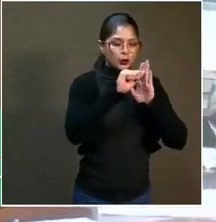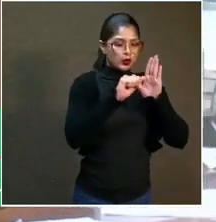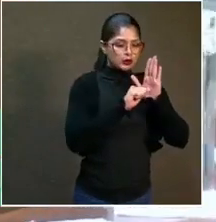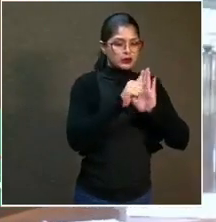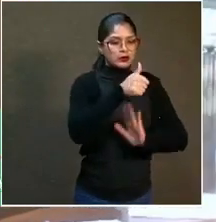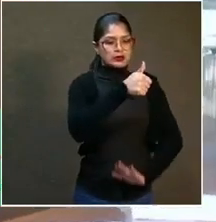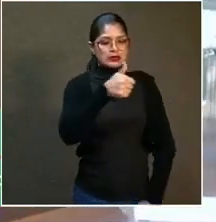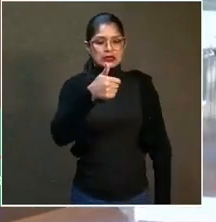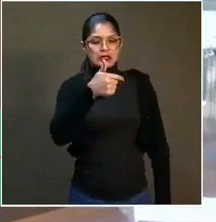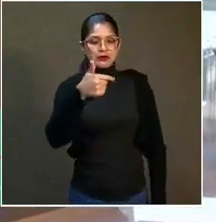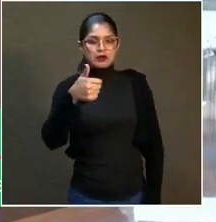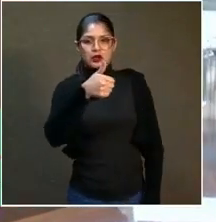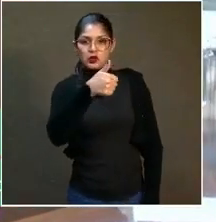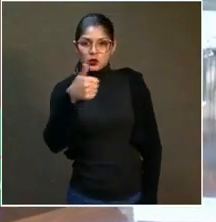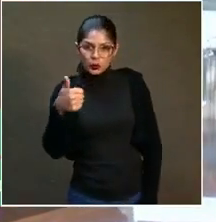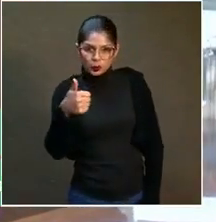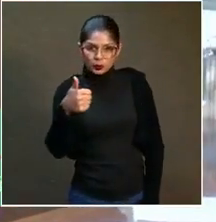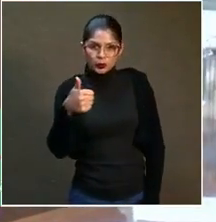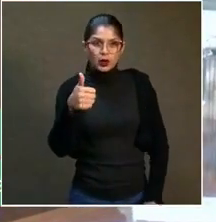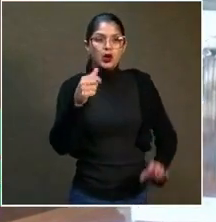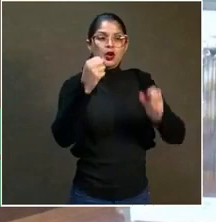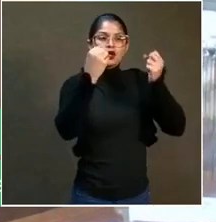1º, que diz,